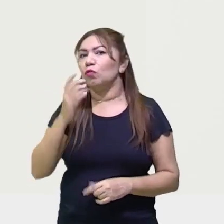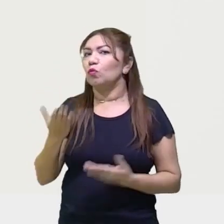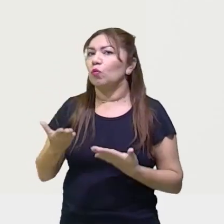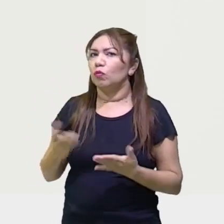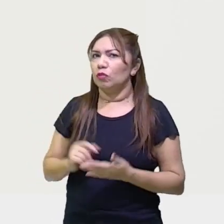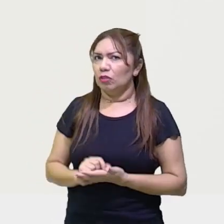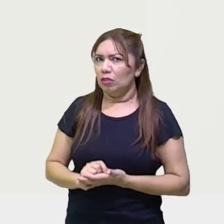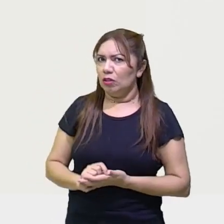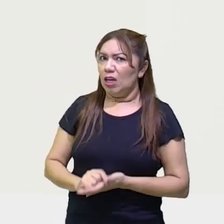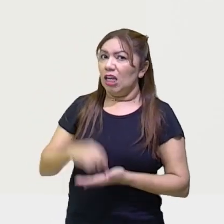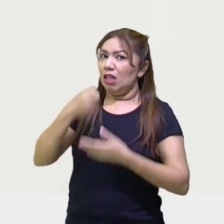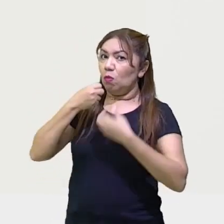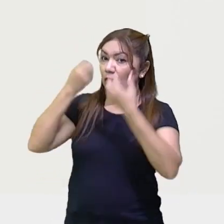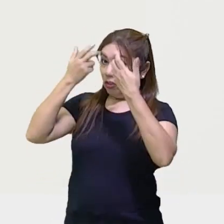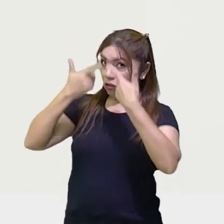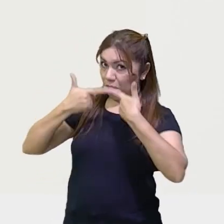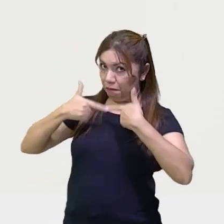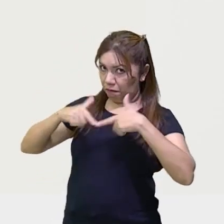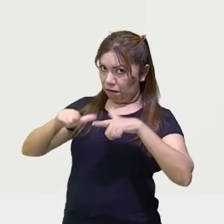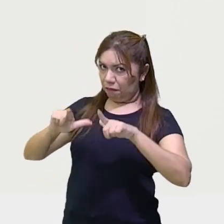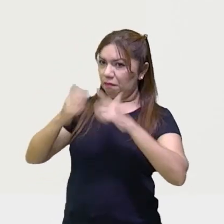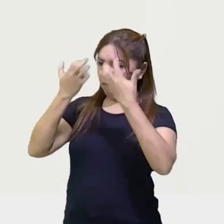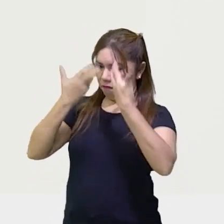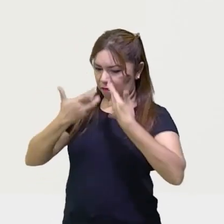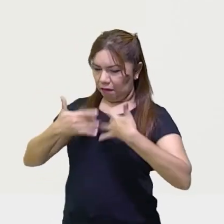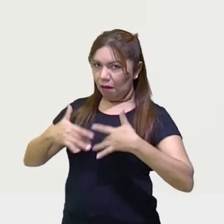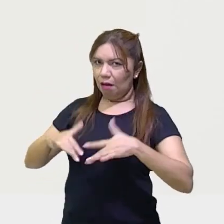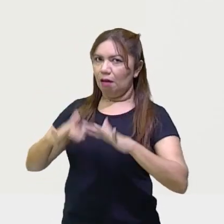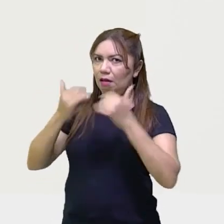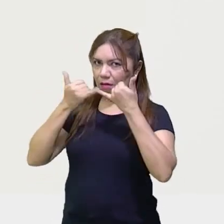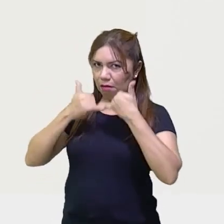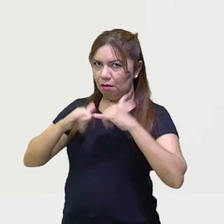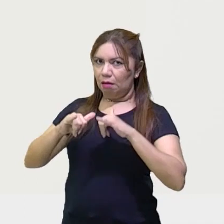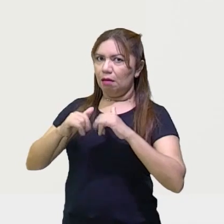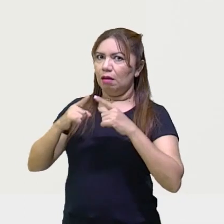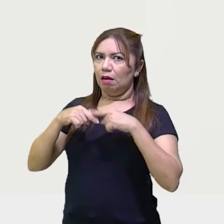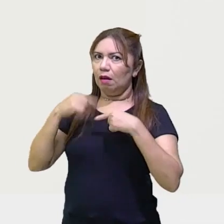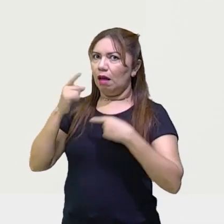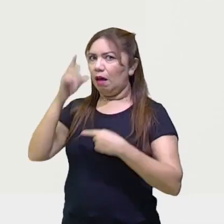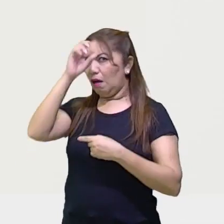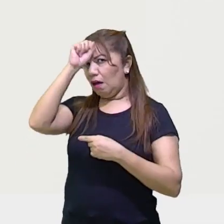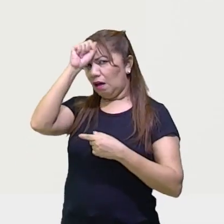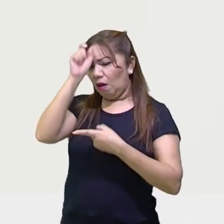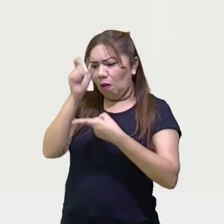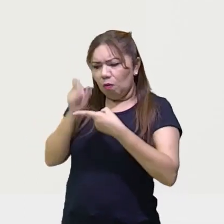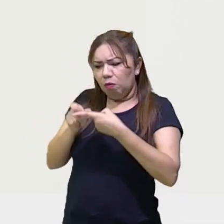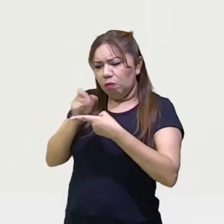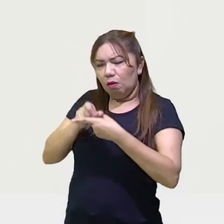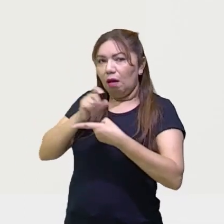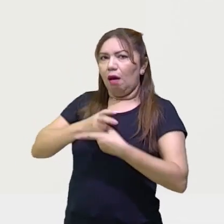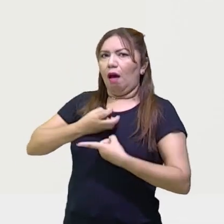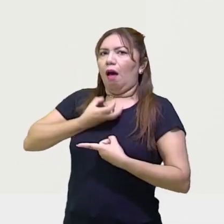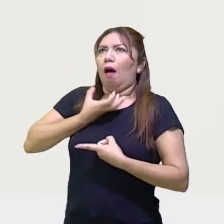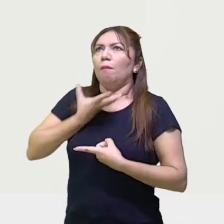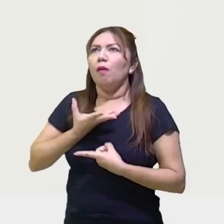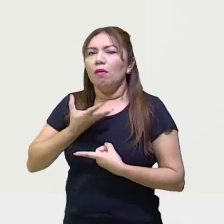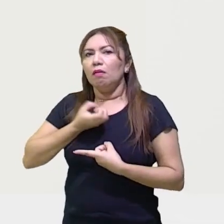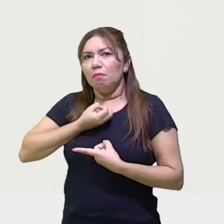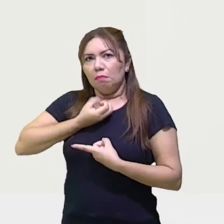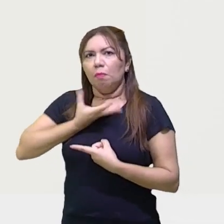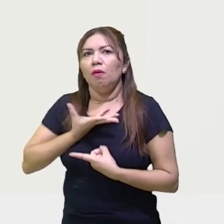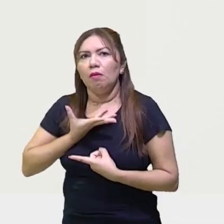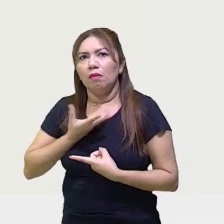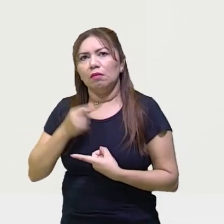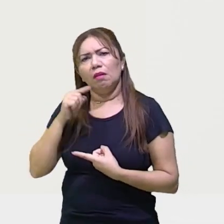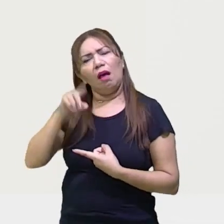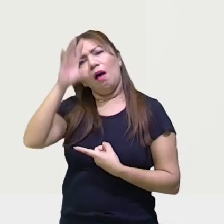Aprendemos que na língua falada, a própria pronúncia indica qual é a sílaba tônica. Quando eu falo na língua falada,